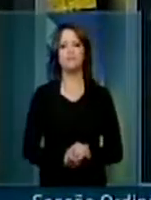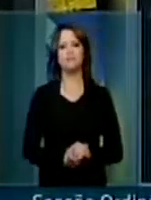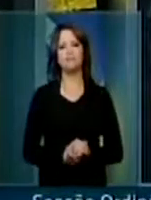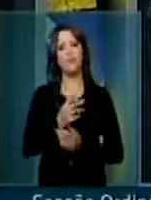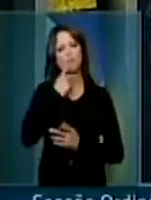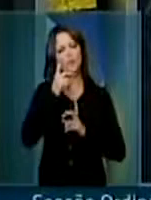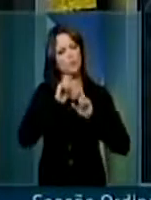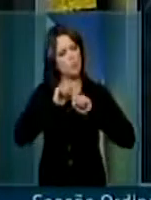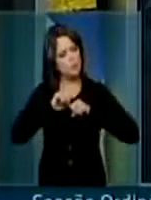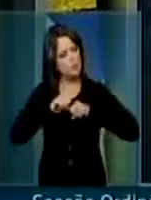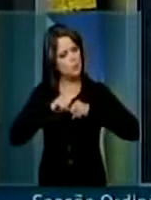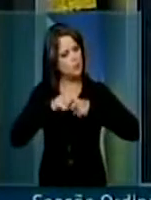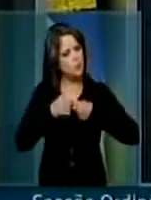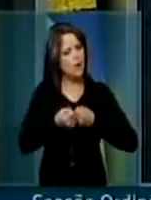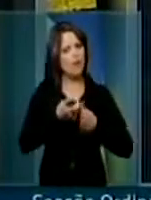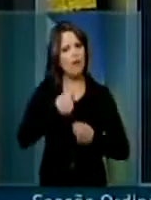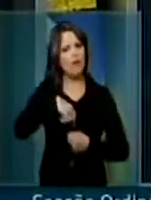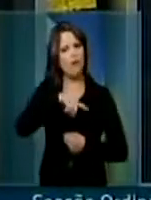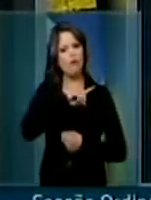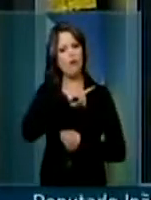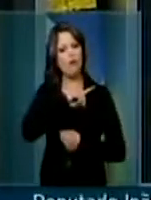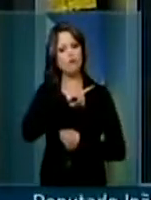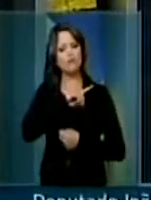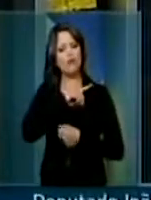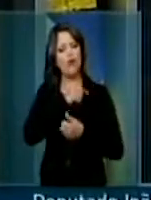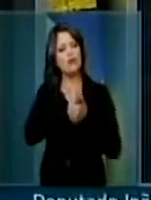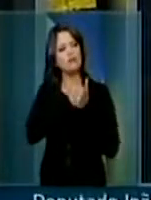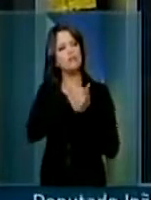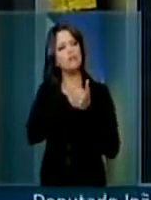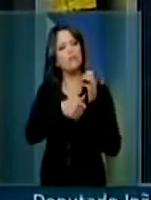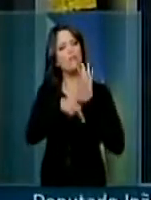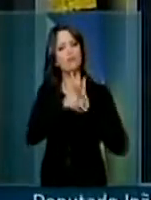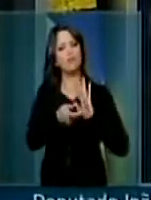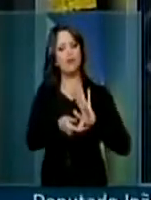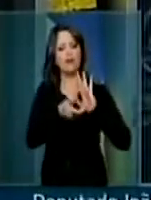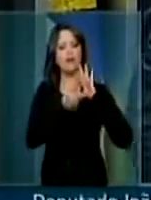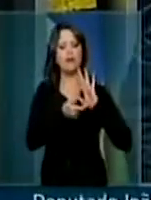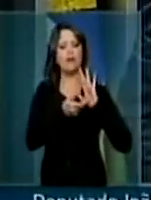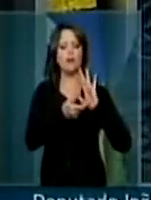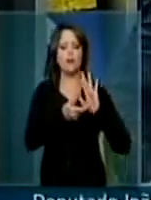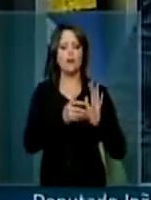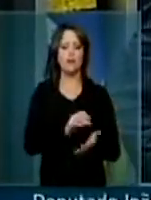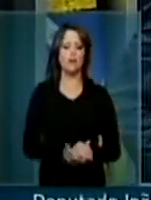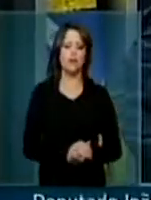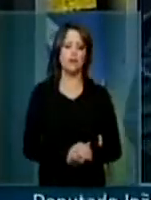a dedicação dos nossos servidores da Câmara dos Deputados.